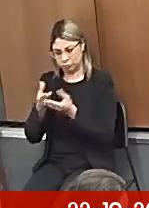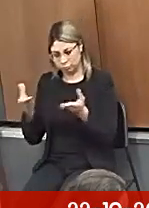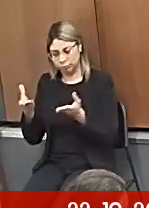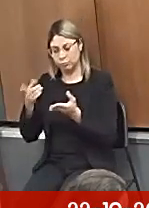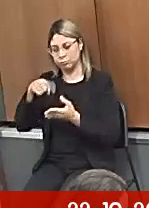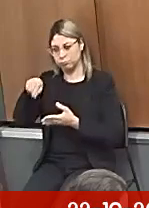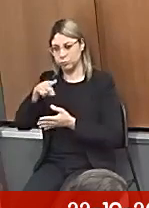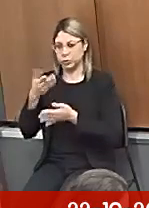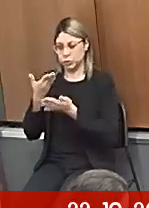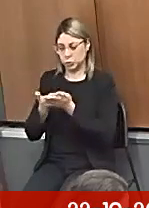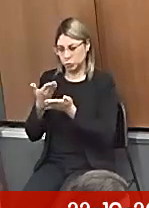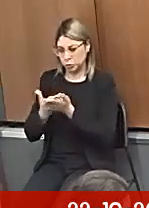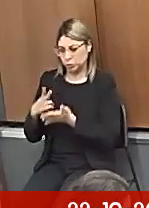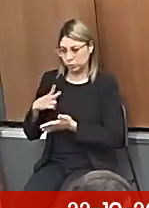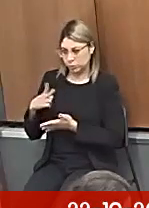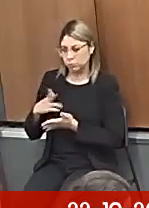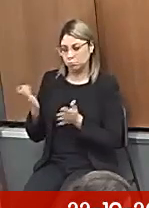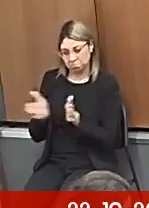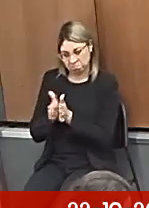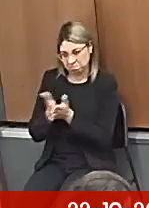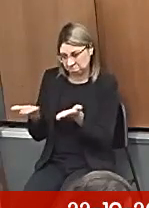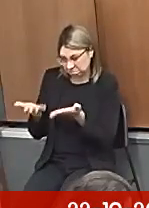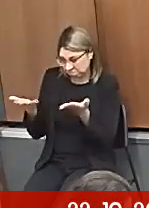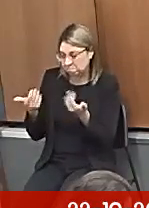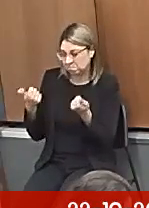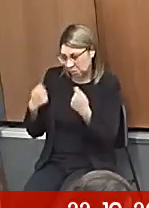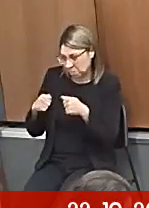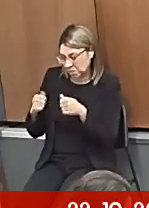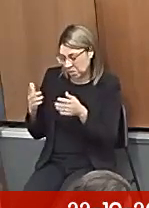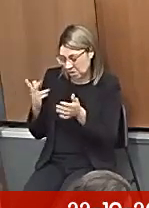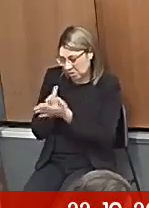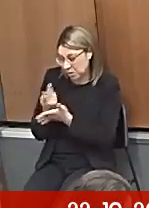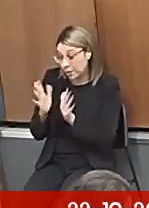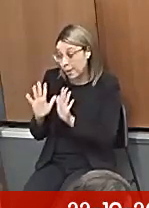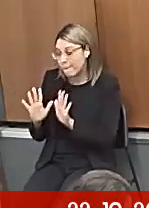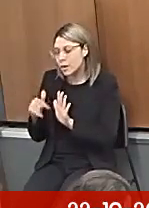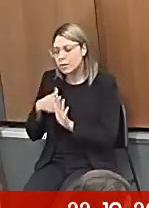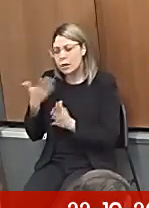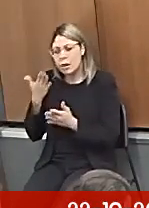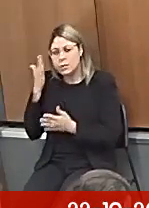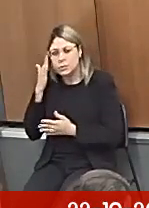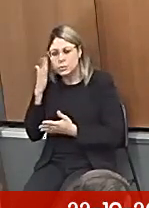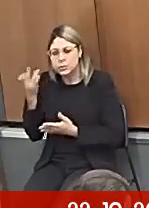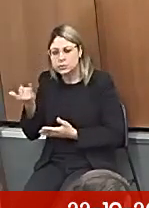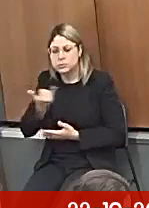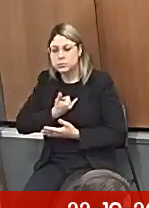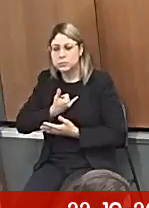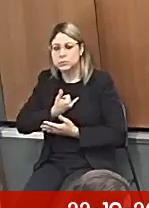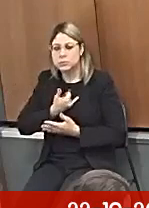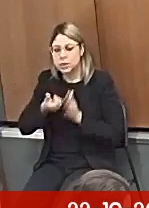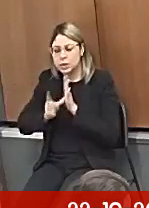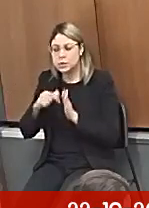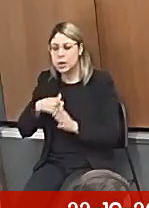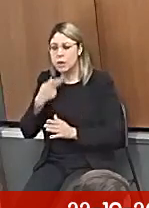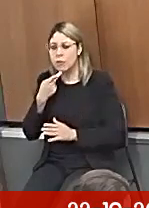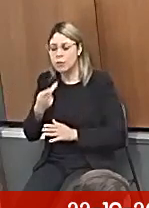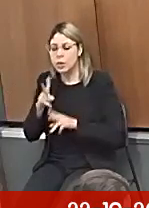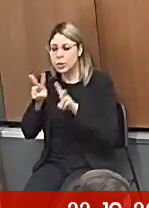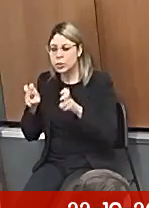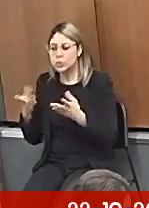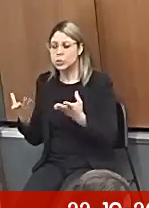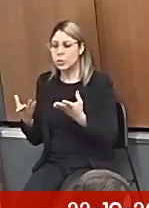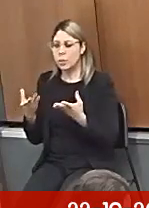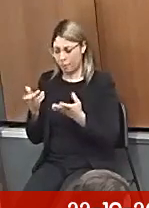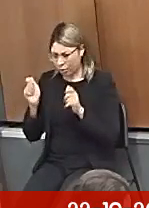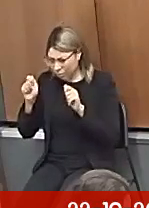oferece às escolas, que é louvável, tem que acontecer mesmo, mas eu só queria ouvir uma palavra sua a respeito do que eu falei, de